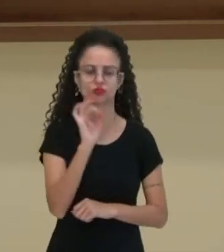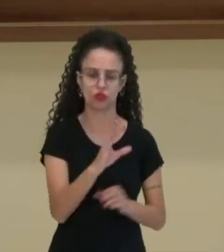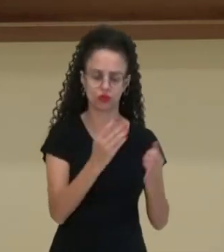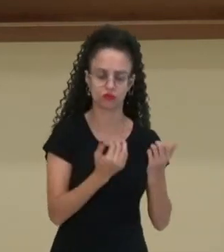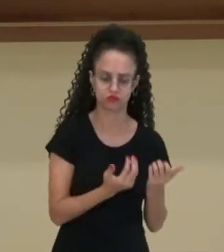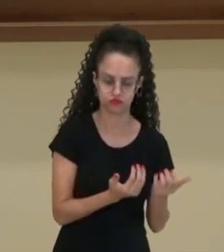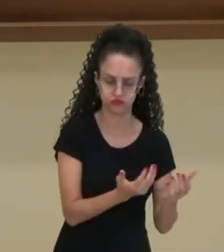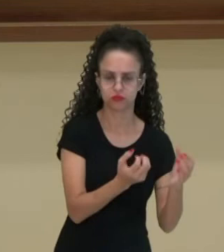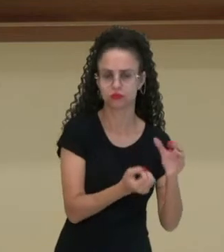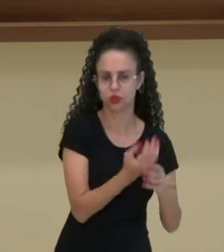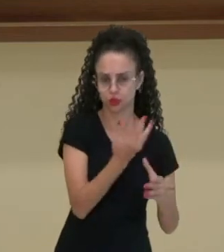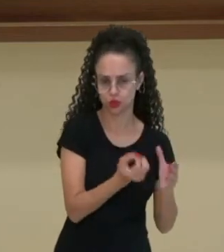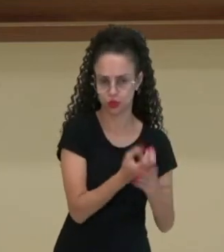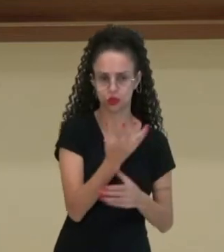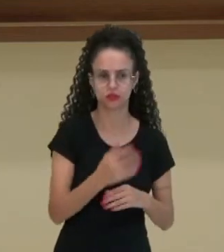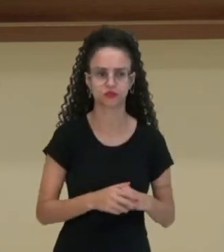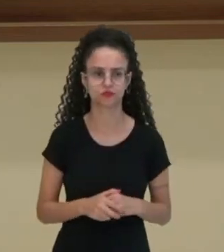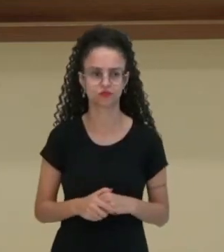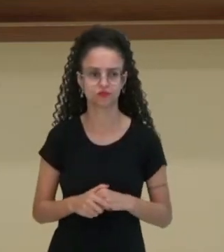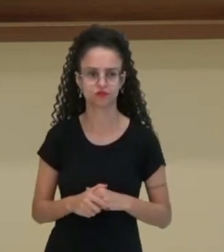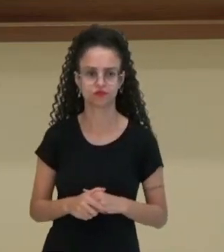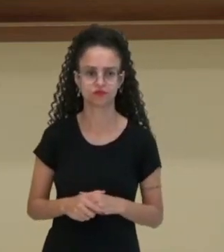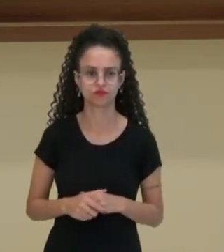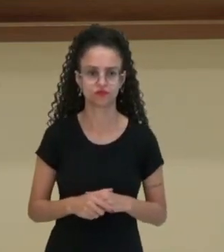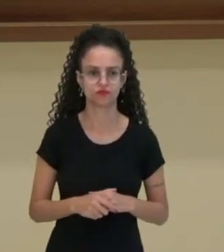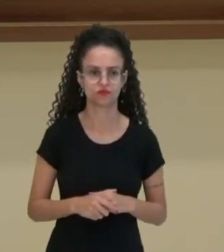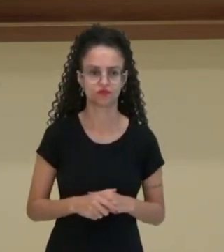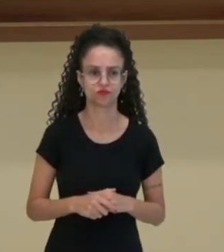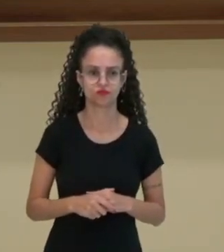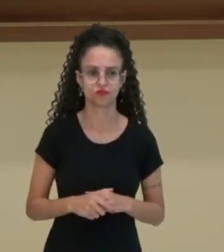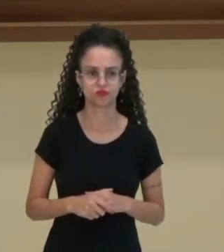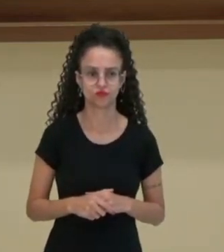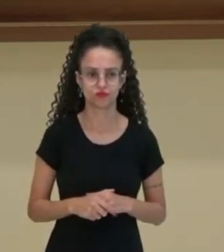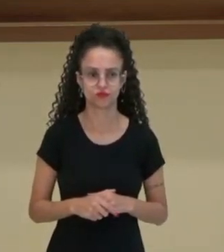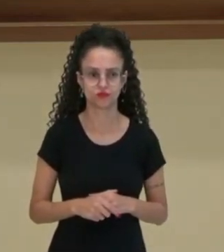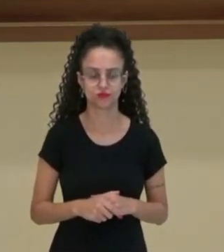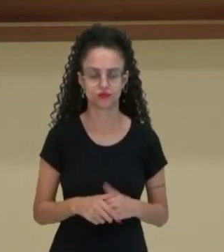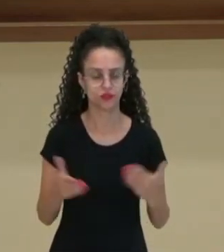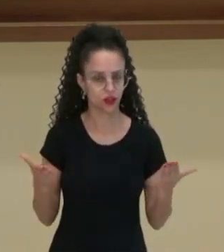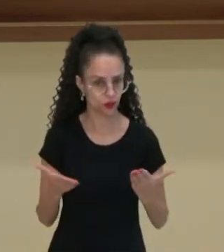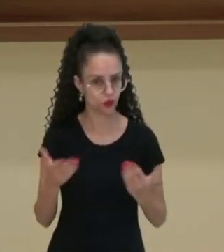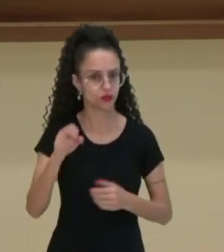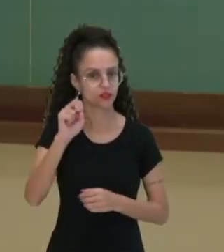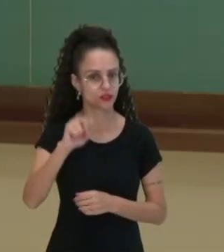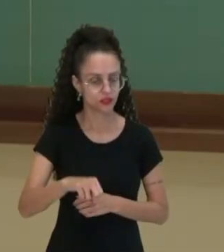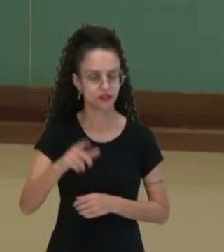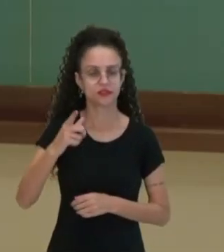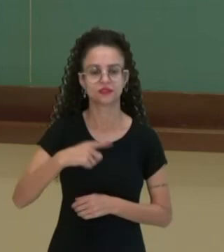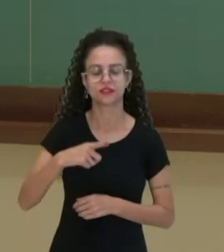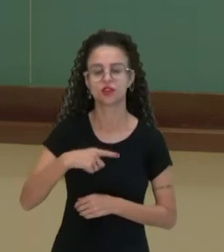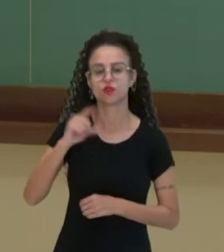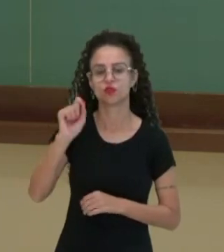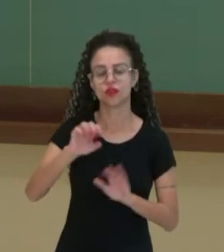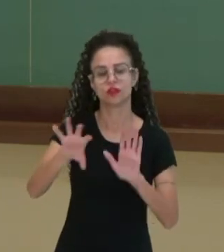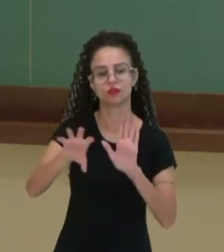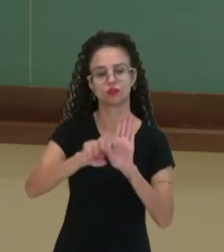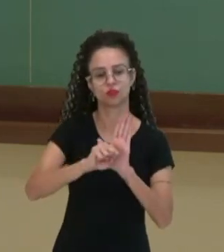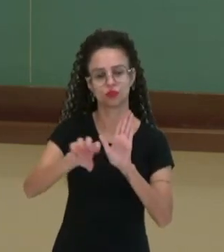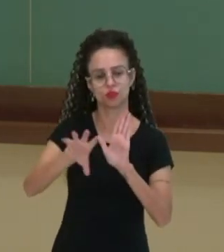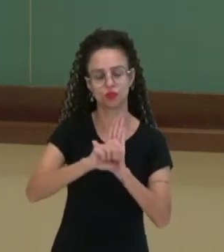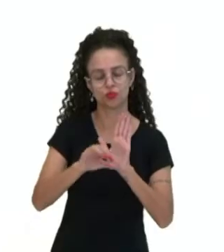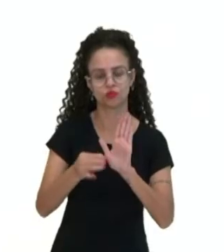organismos produtores. São chamados de autótrofos. Agora sim, os consumidores. São